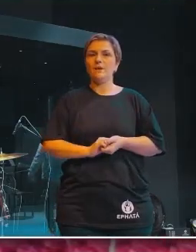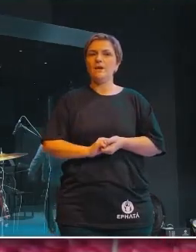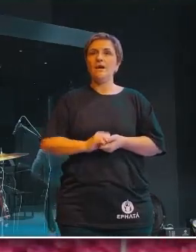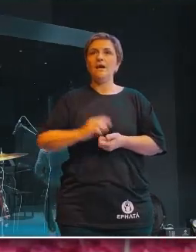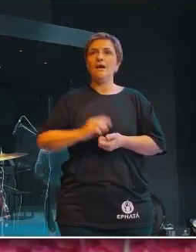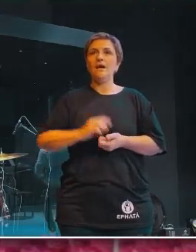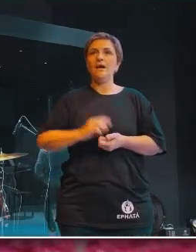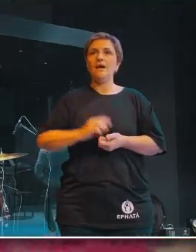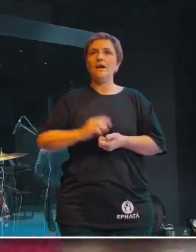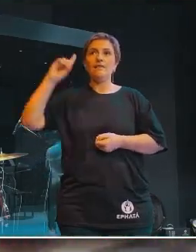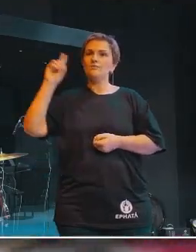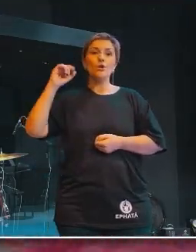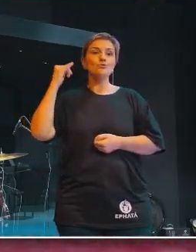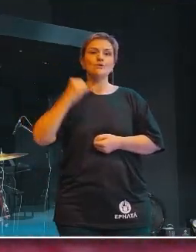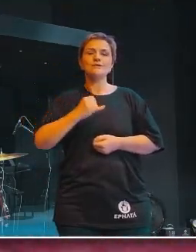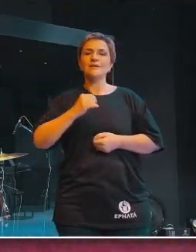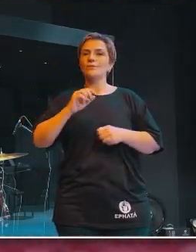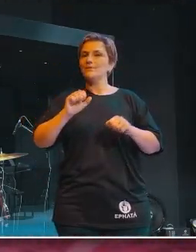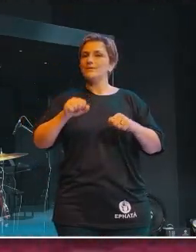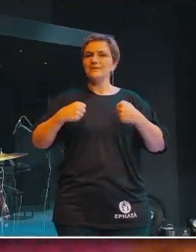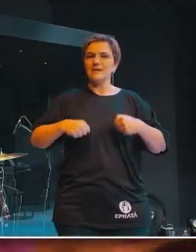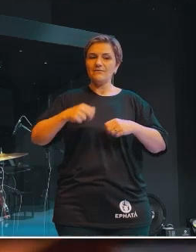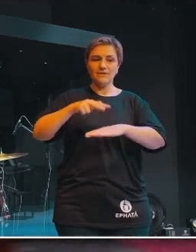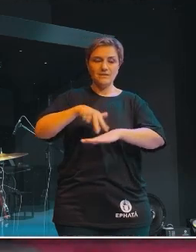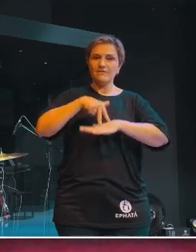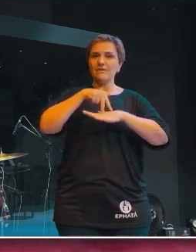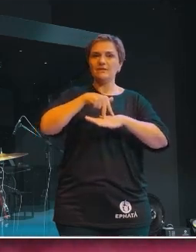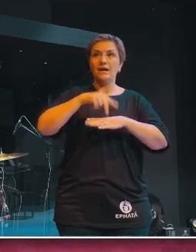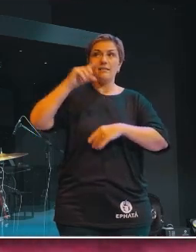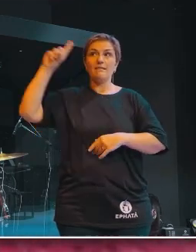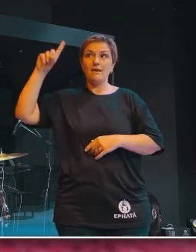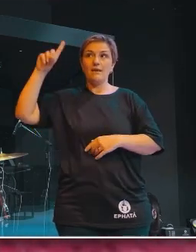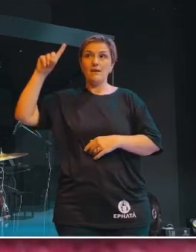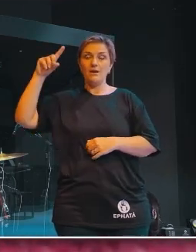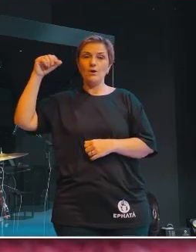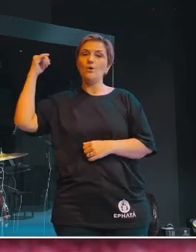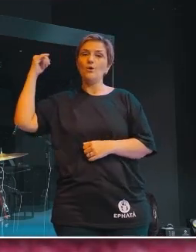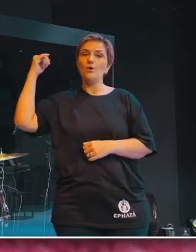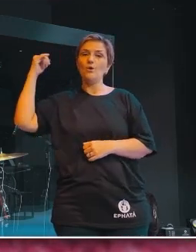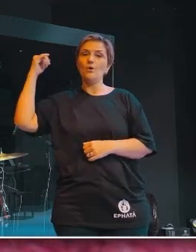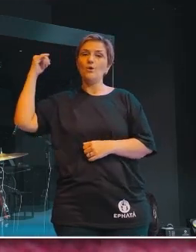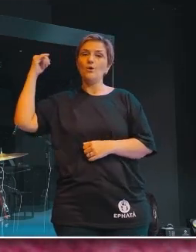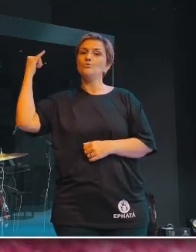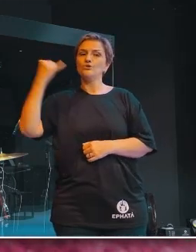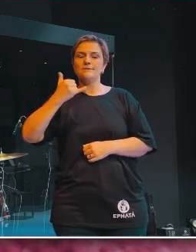precisaria se levantar. Na verdade, Deus olhou para eles e disse: eu preciso do